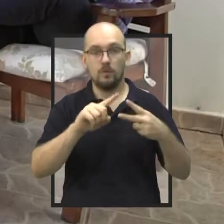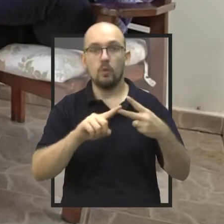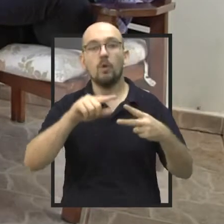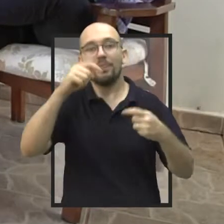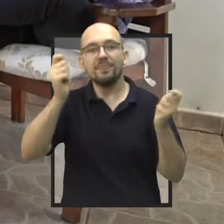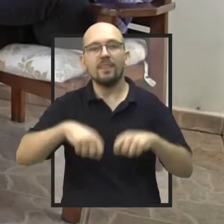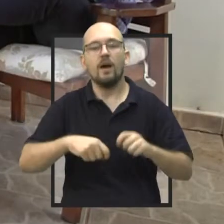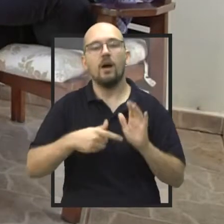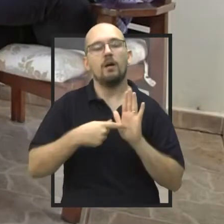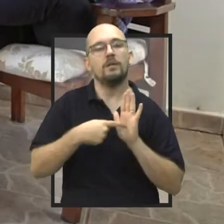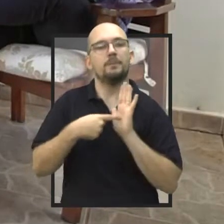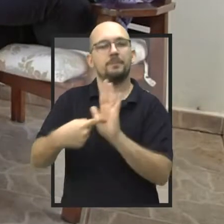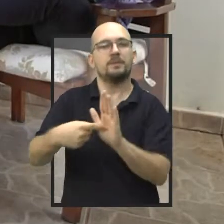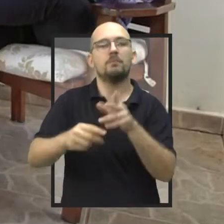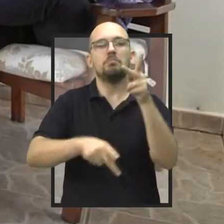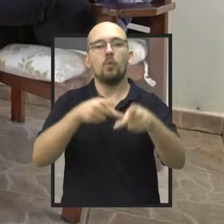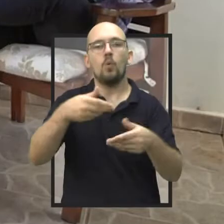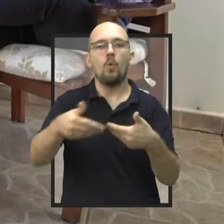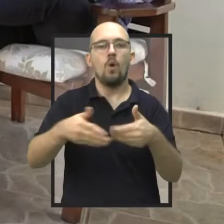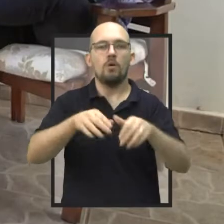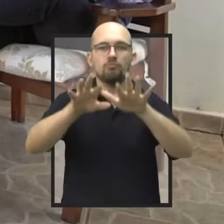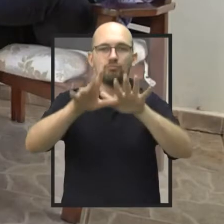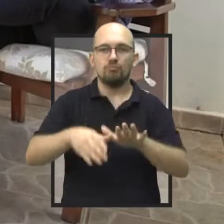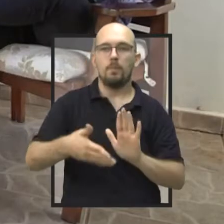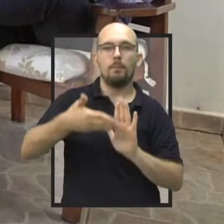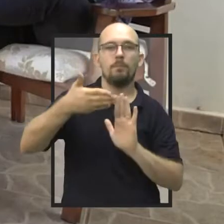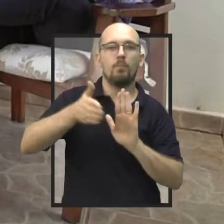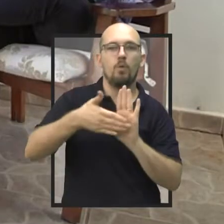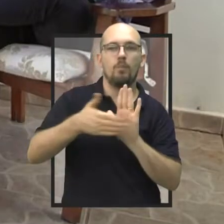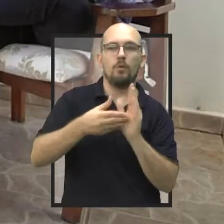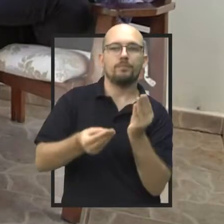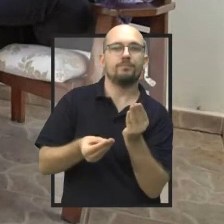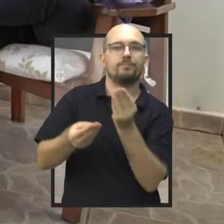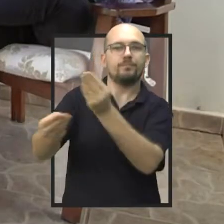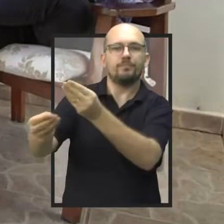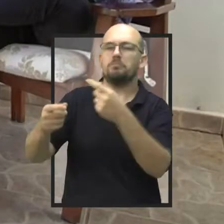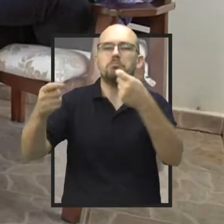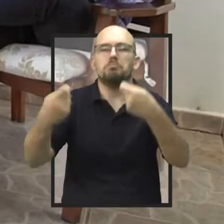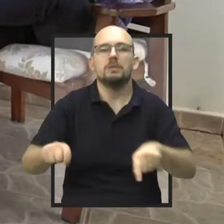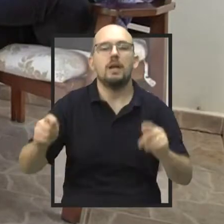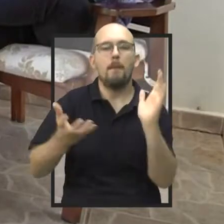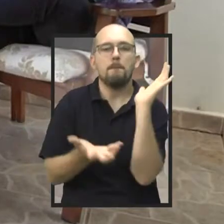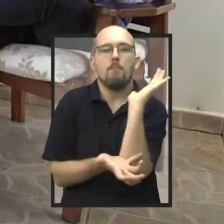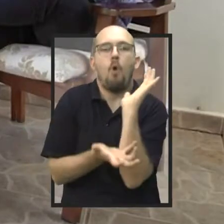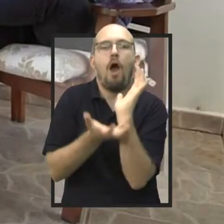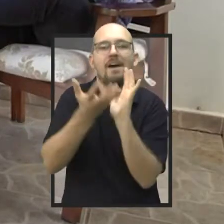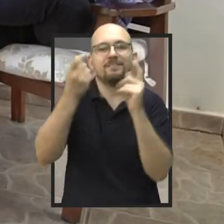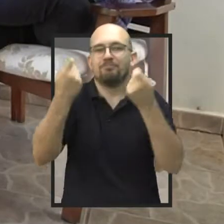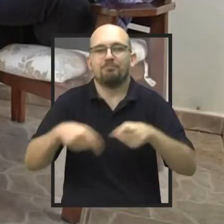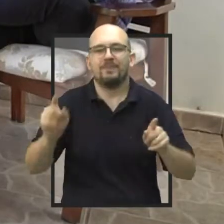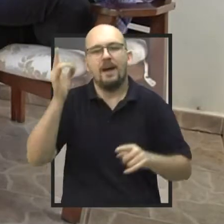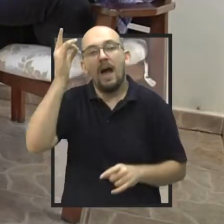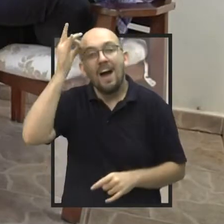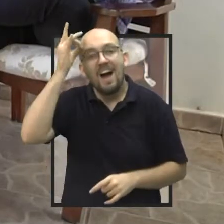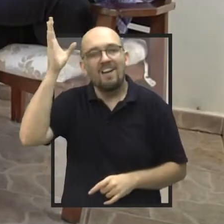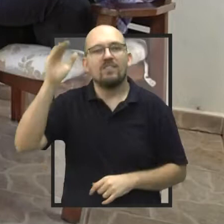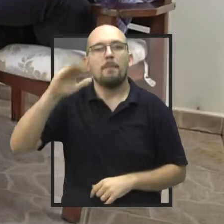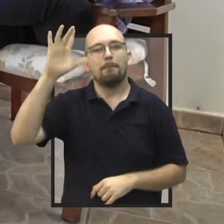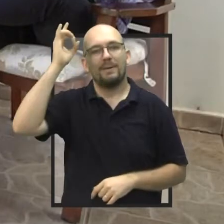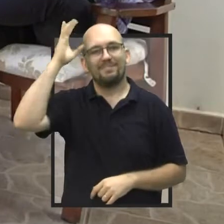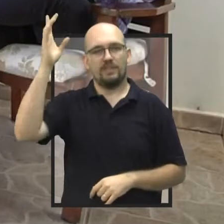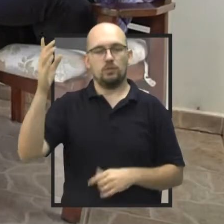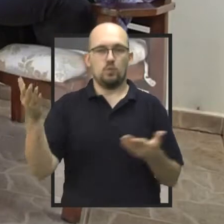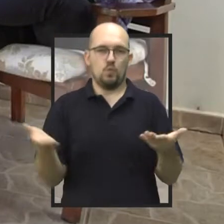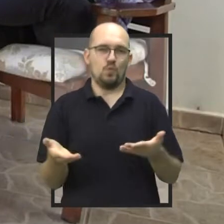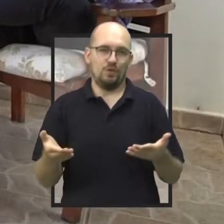algum projeto de lei, uma iniciativa popular, sem burocracia, de forma muito mais fácil do que é hoje, e também